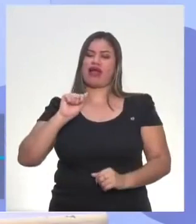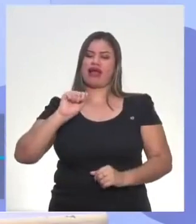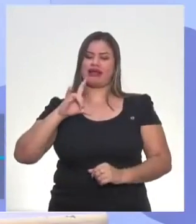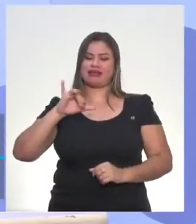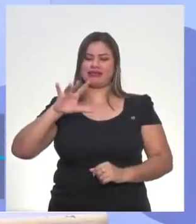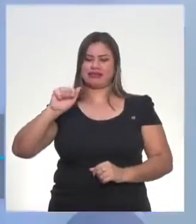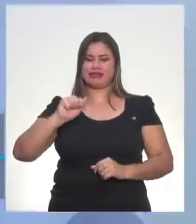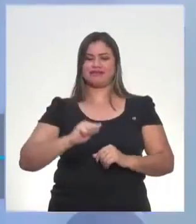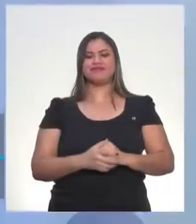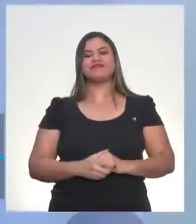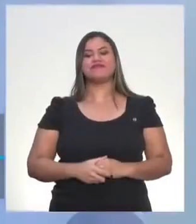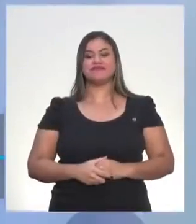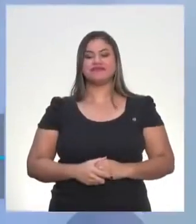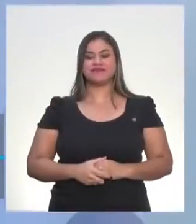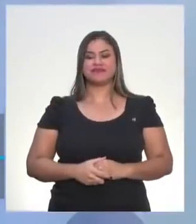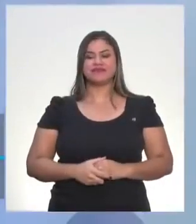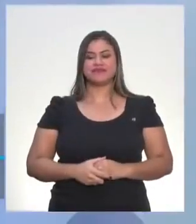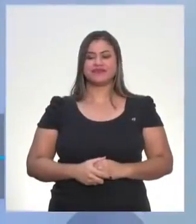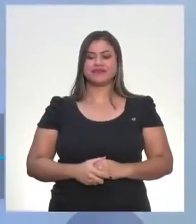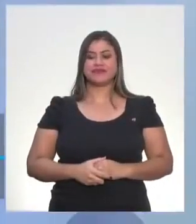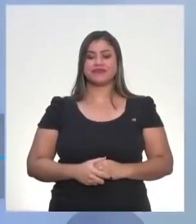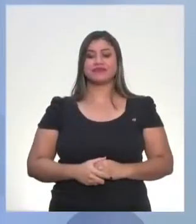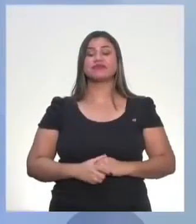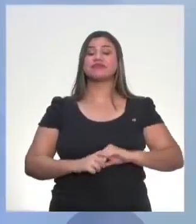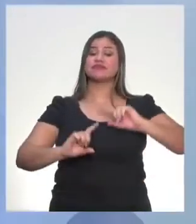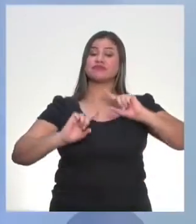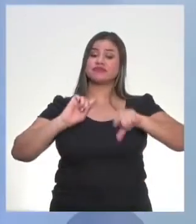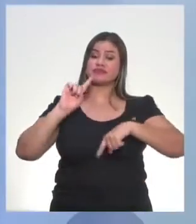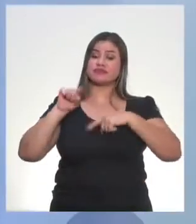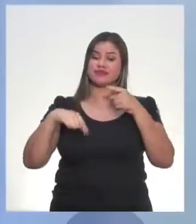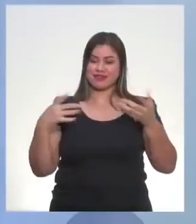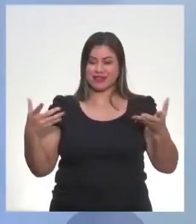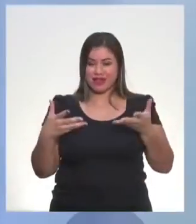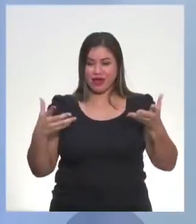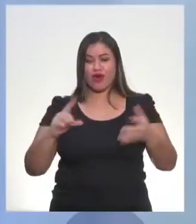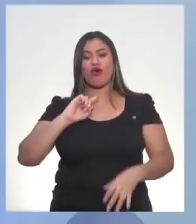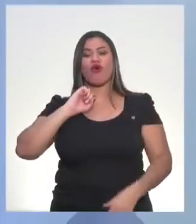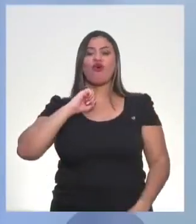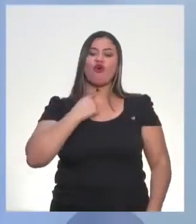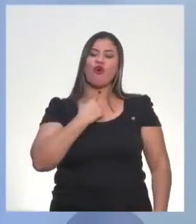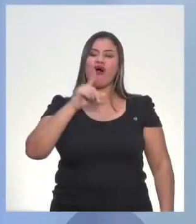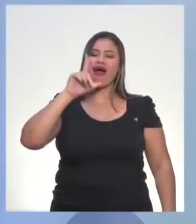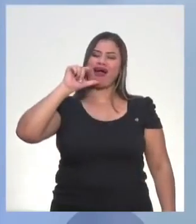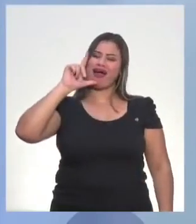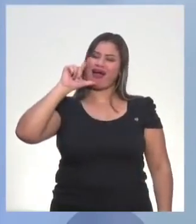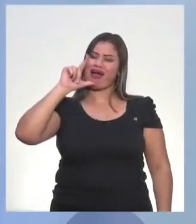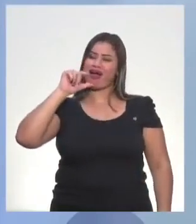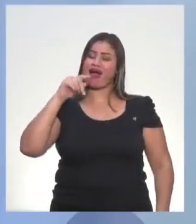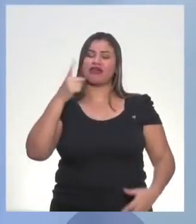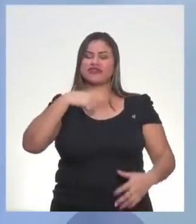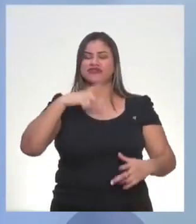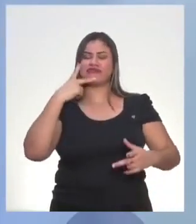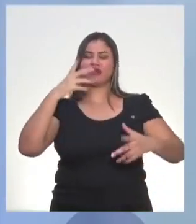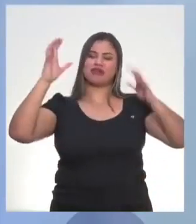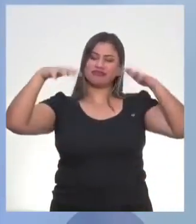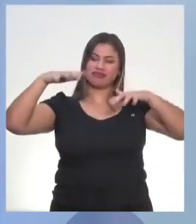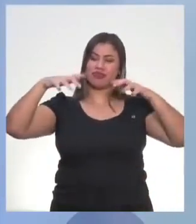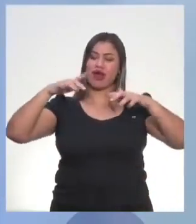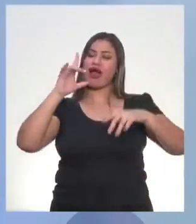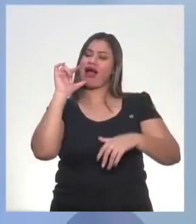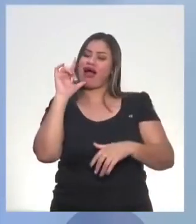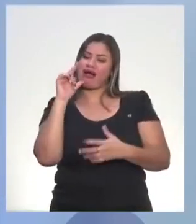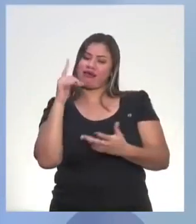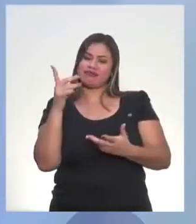ácida. Aí a gente vai pular para a poluição hídrica, já que a gente está falando de chuva, chuva casa com